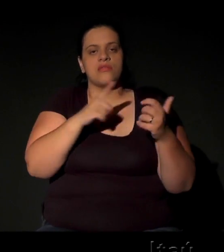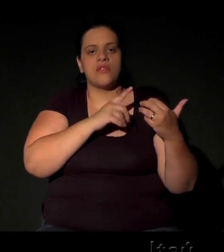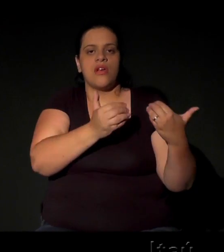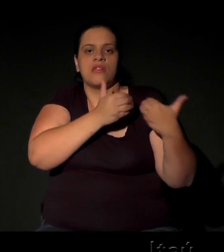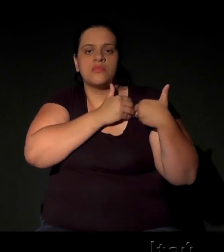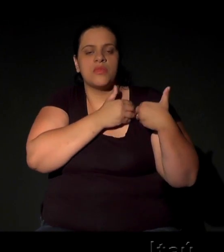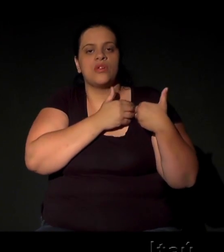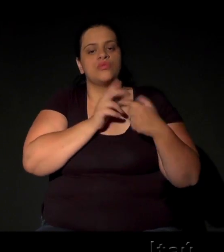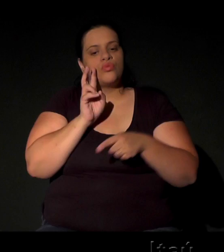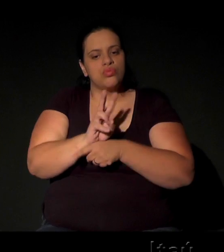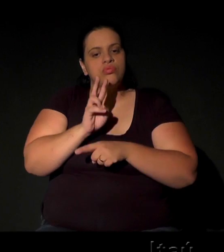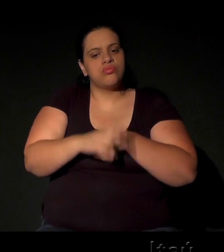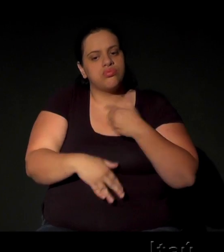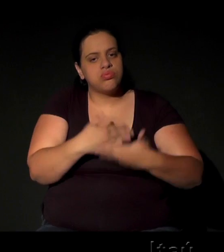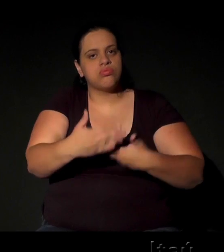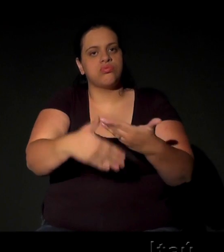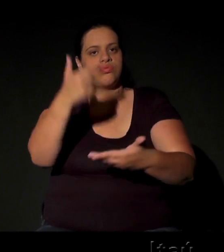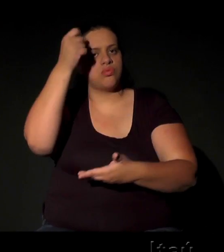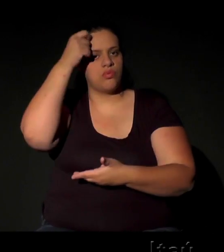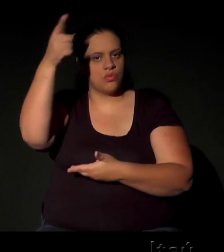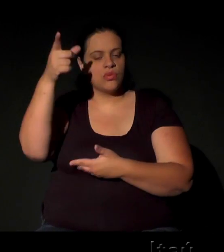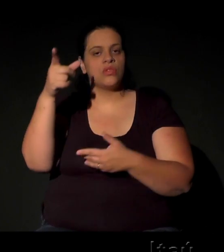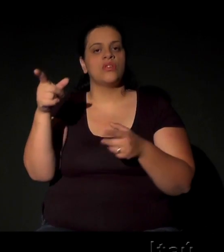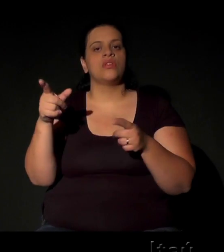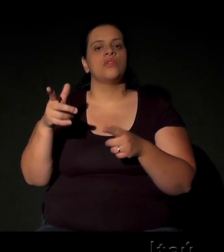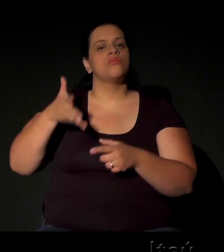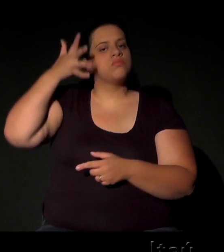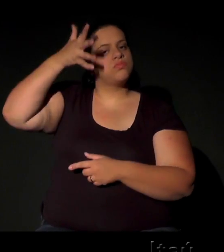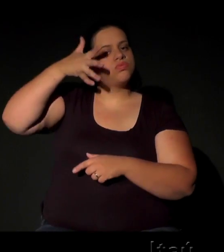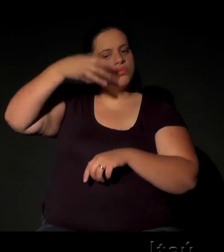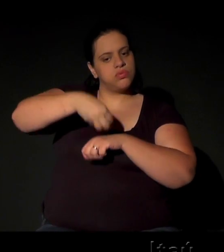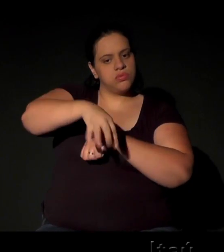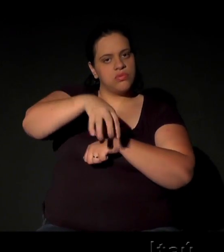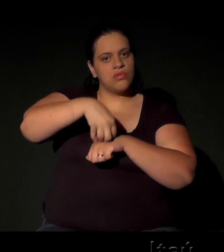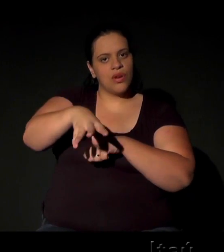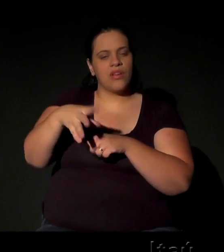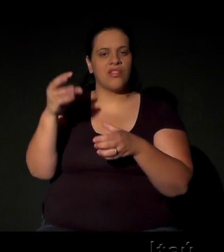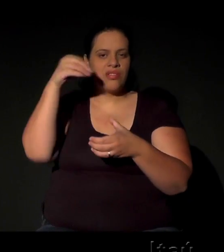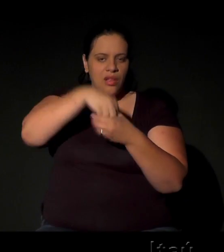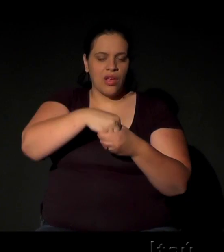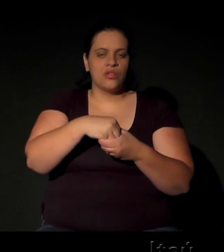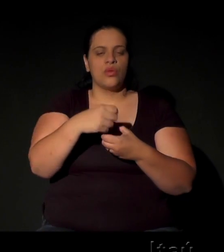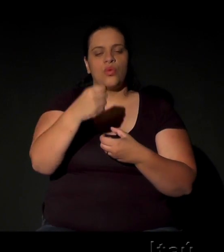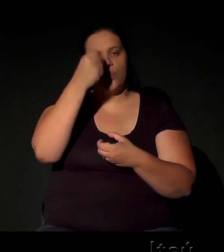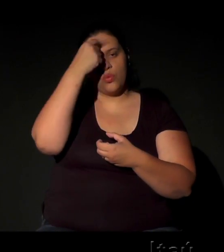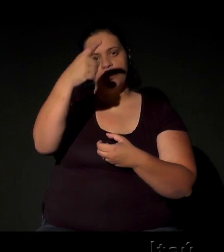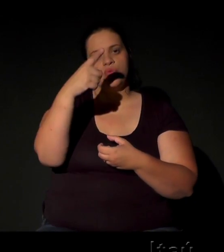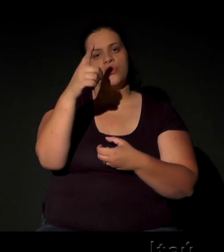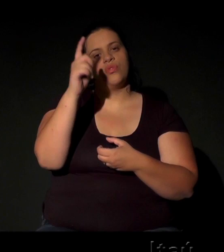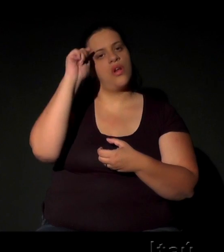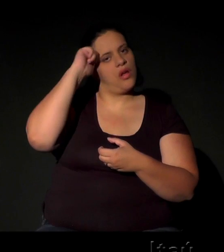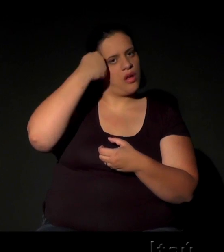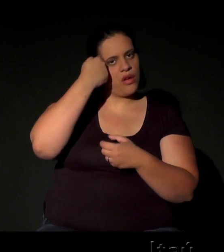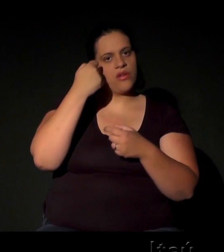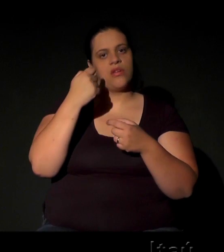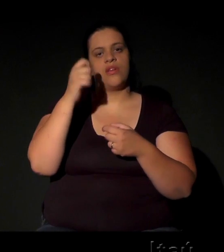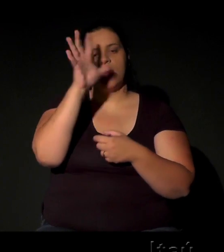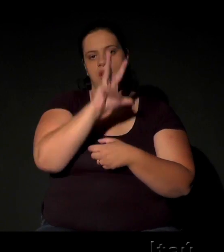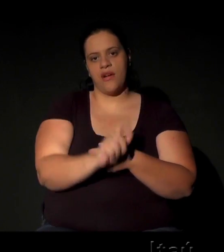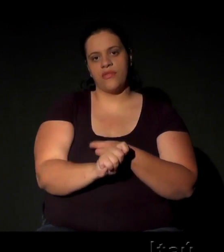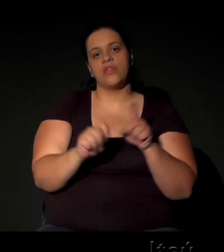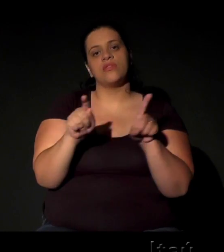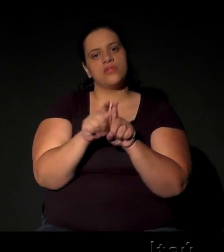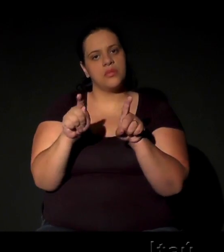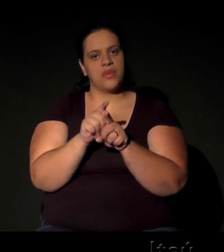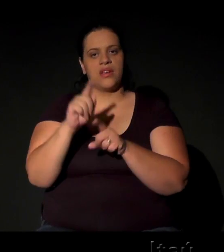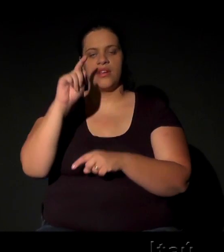pela manutenção dessa cultura através da oralidade que é muito comum na cultura africana e afro-brasileira e muuitas